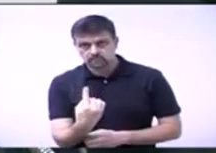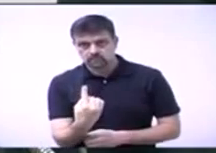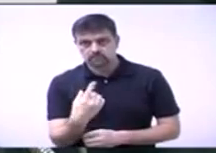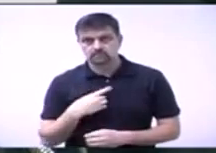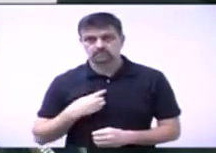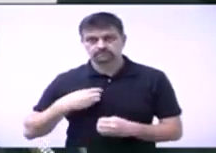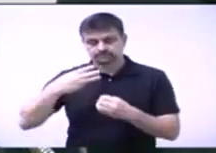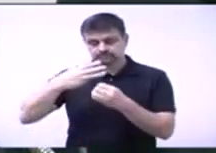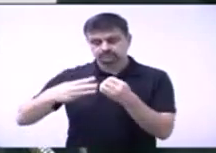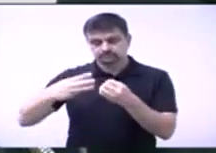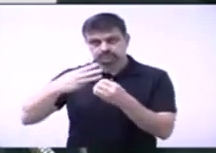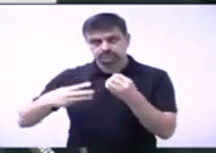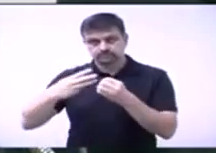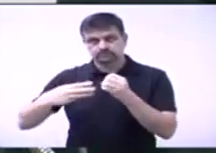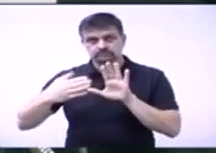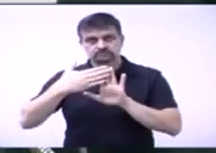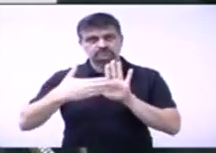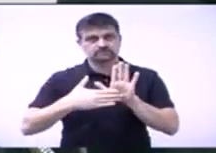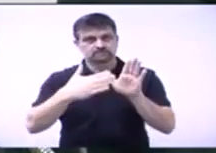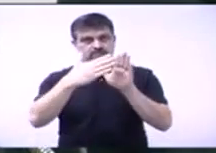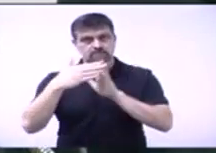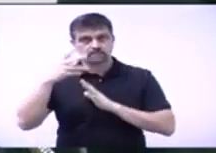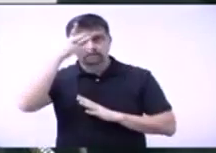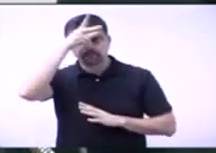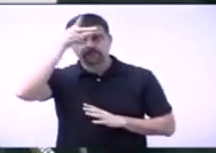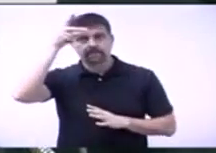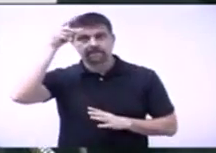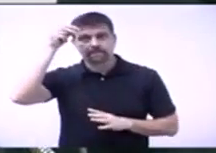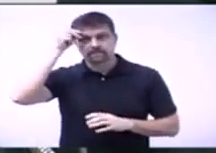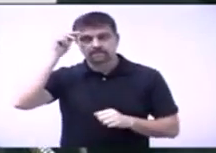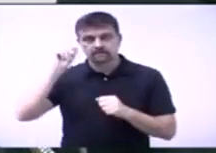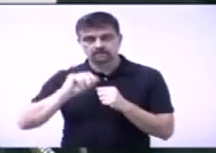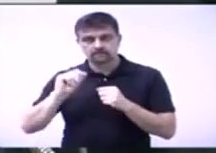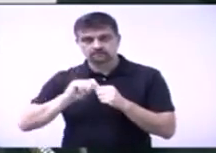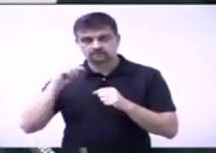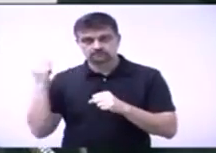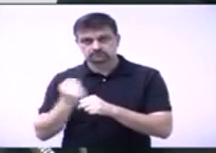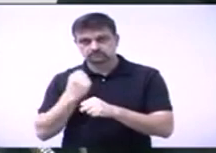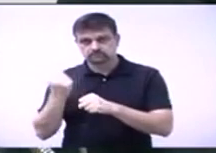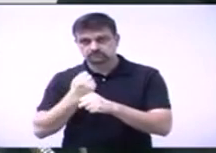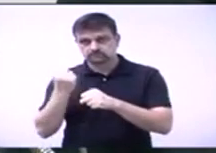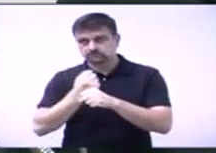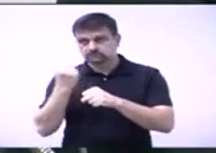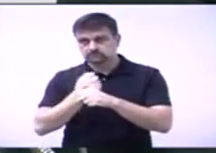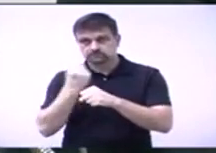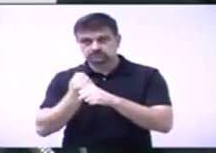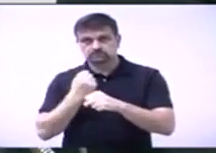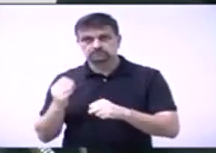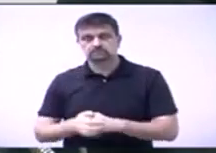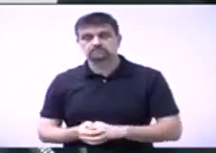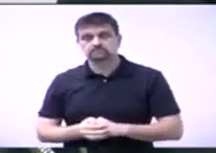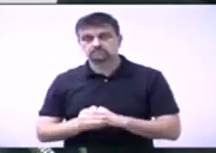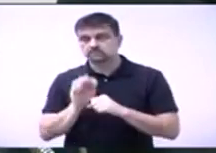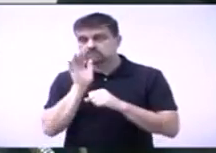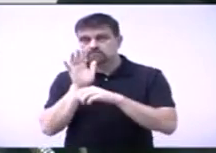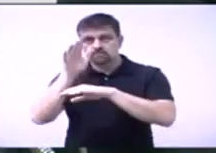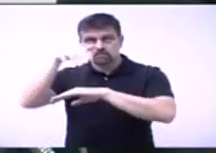vereador Marquinho da Bola, propõe ao executivo ampla reforma no pier do Parque da